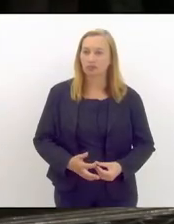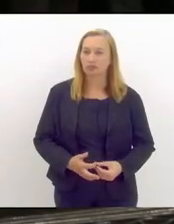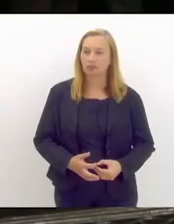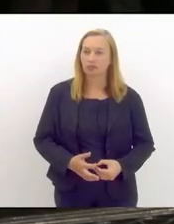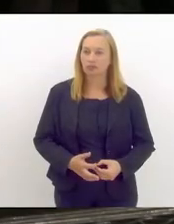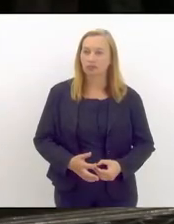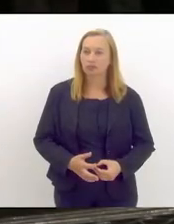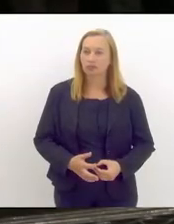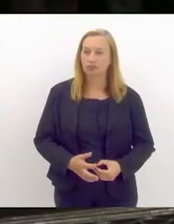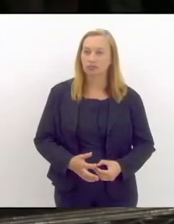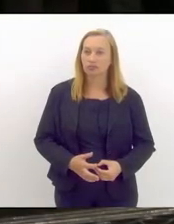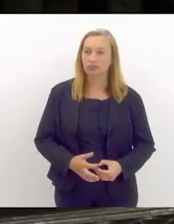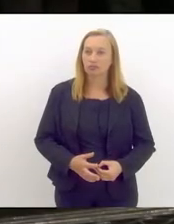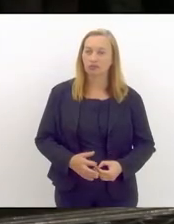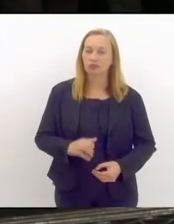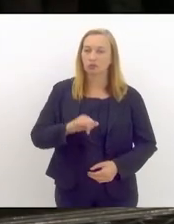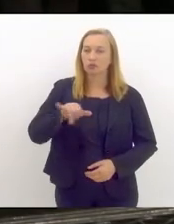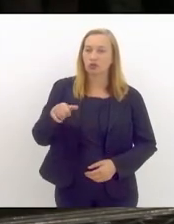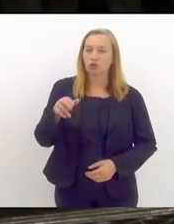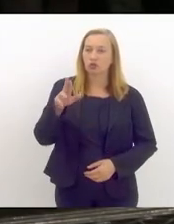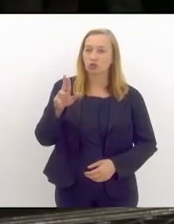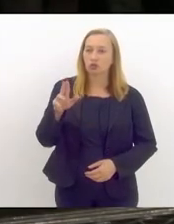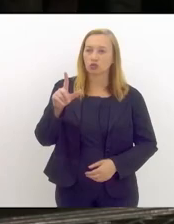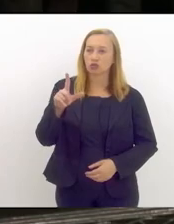Júlio Rocha.